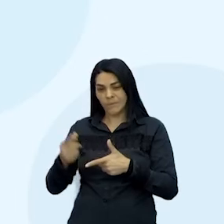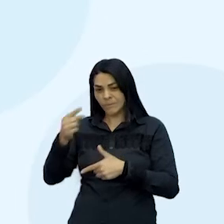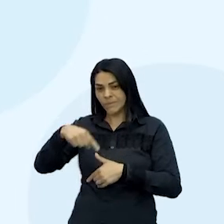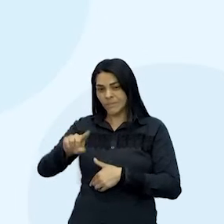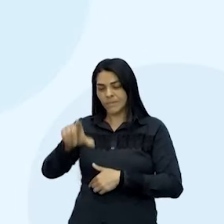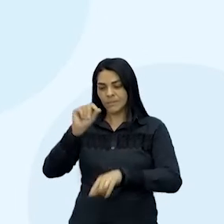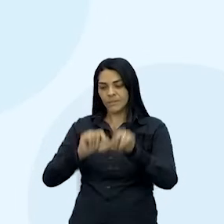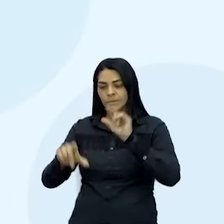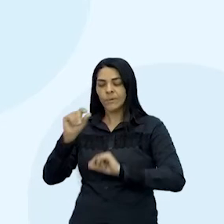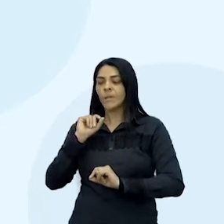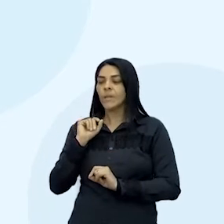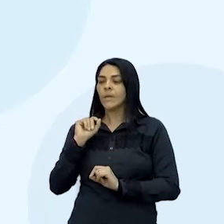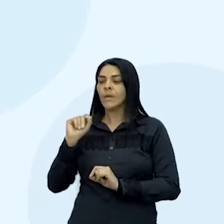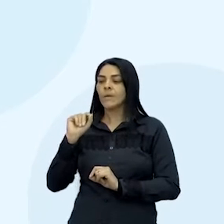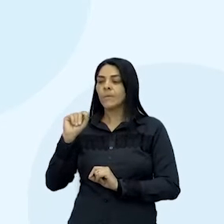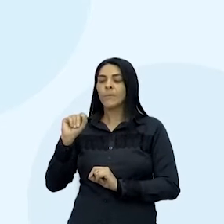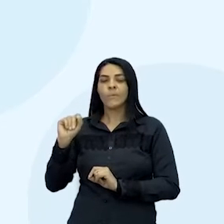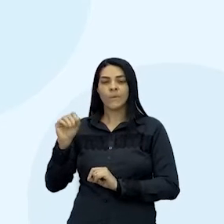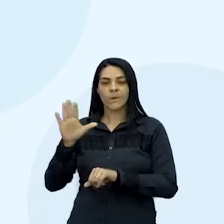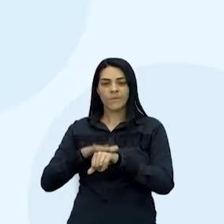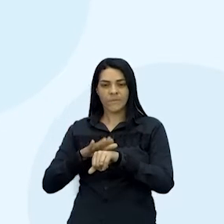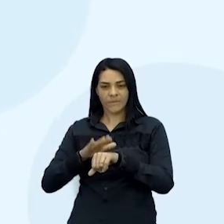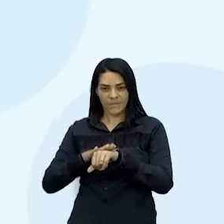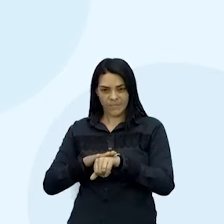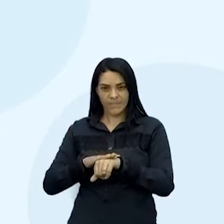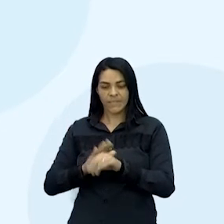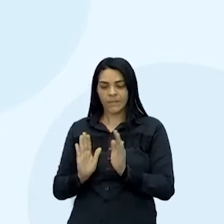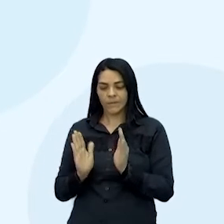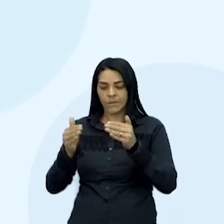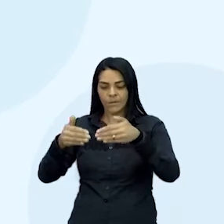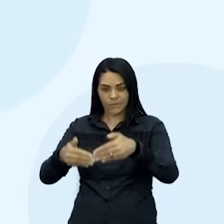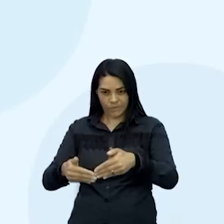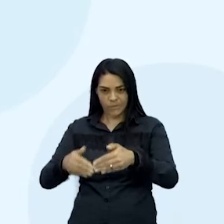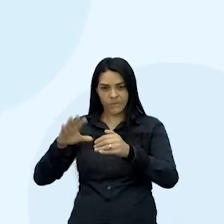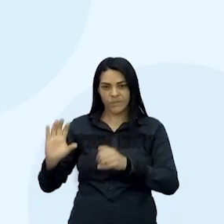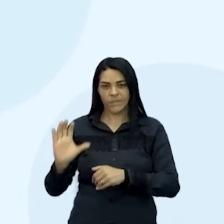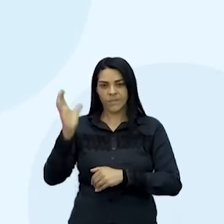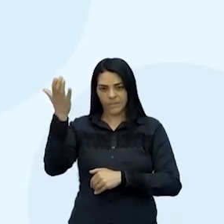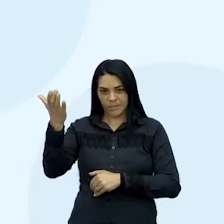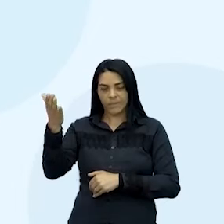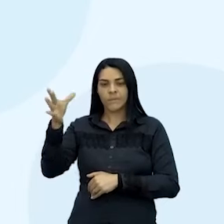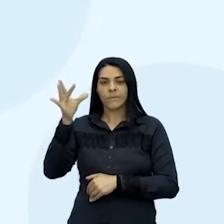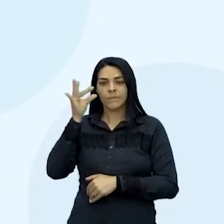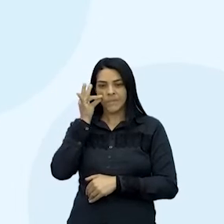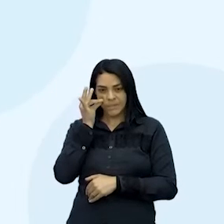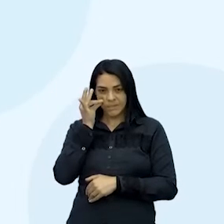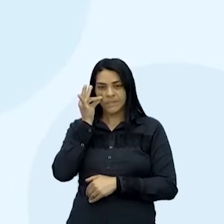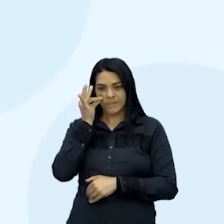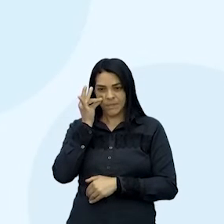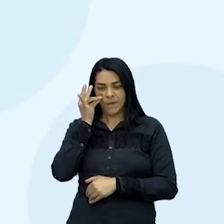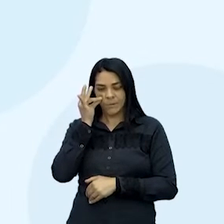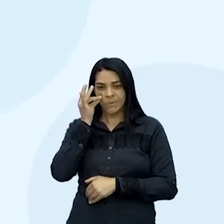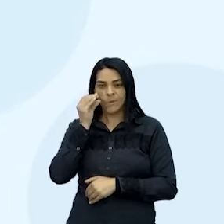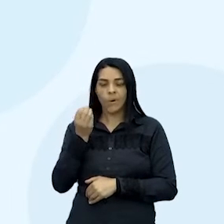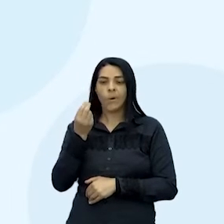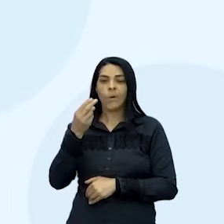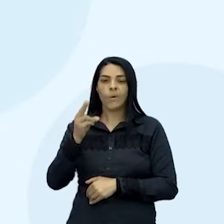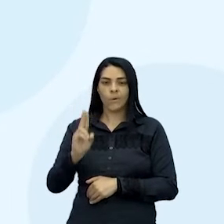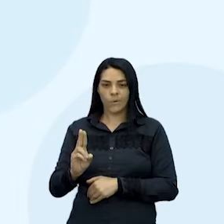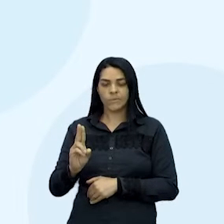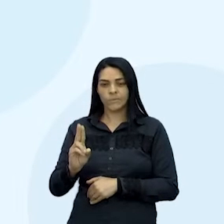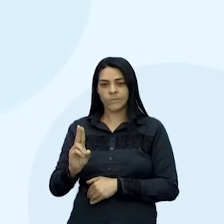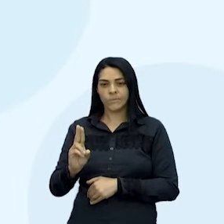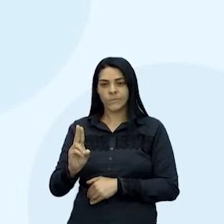vão debater, beleza? Então, o fórum pode ser realizado de maneira presencial, que seria o ideal, ou em